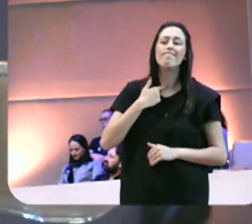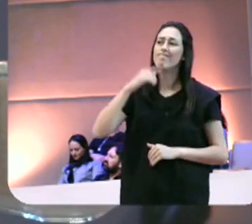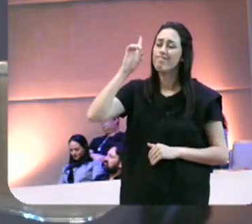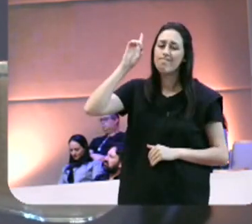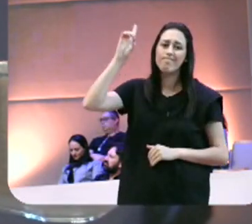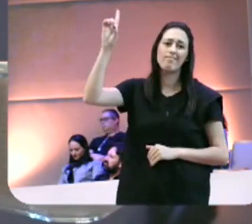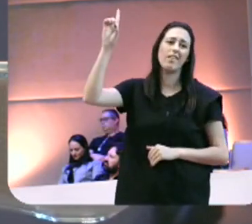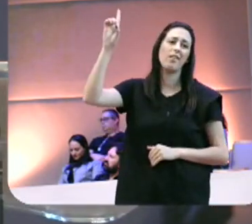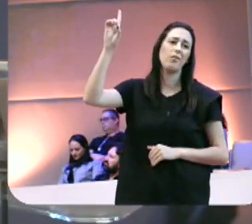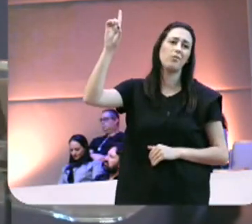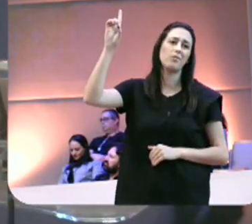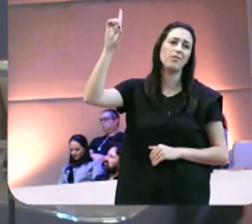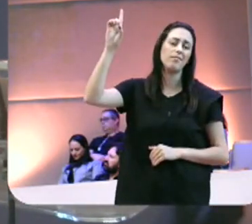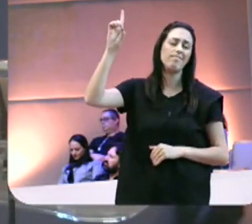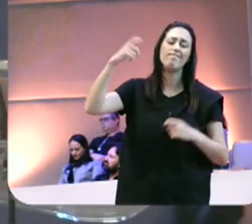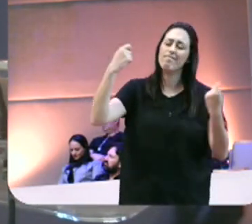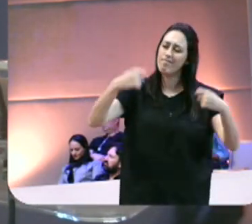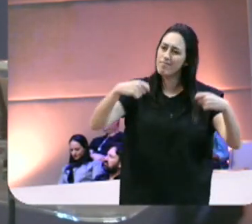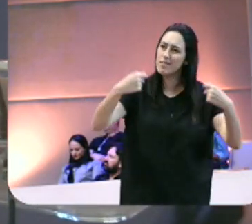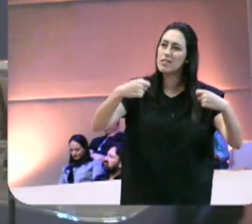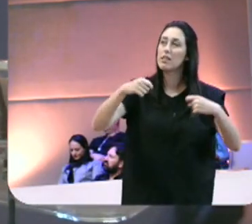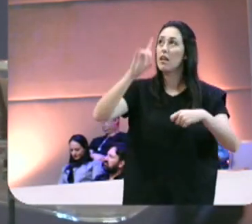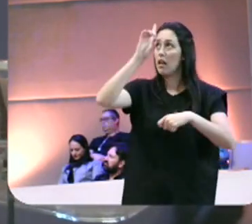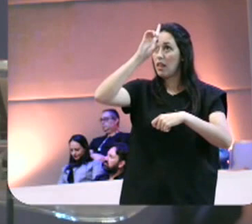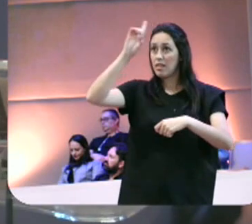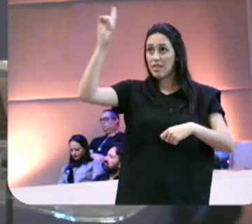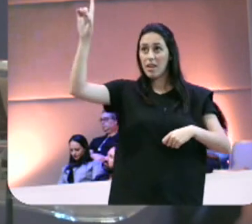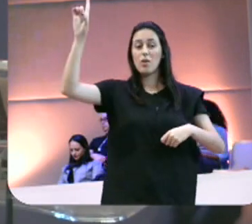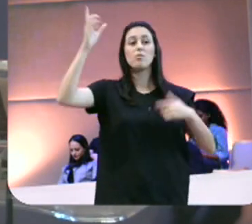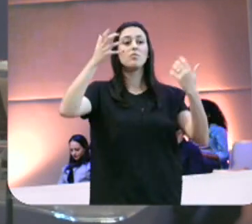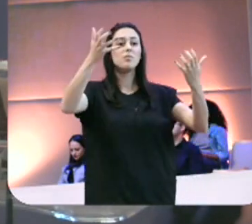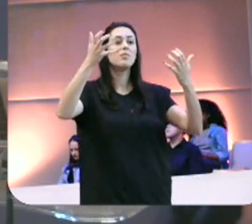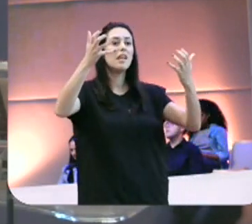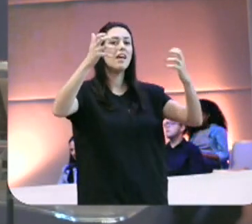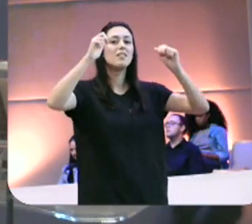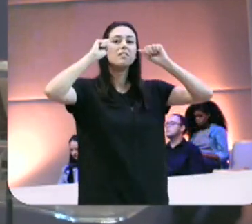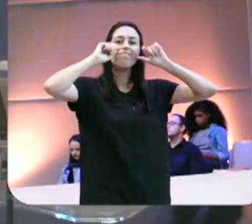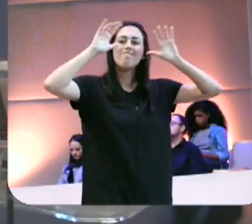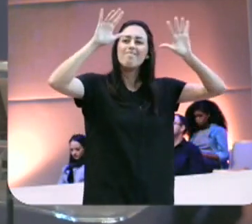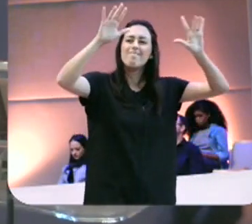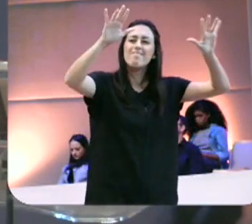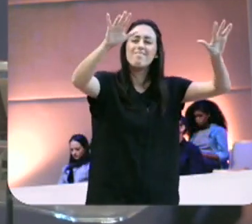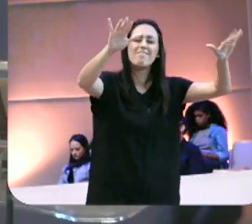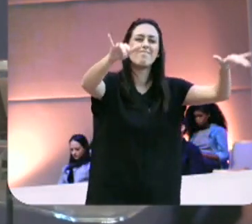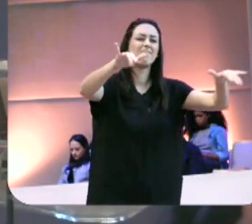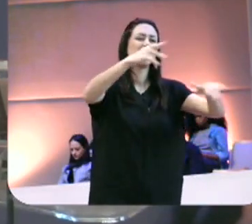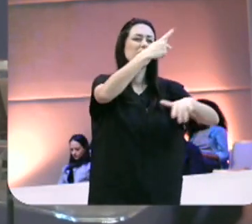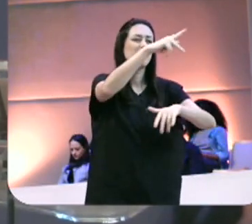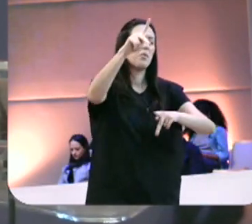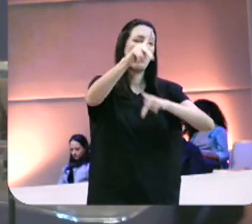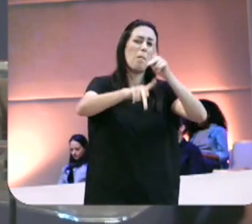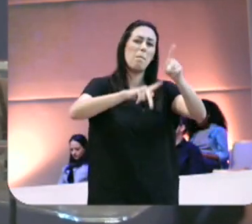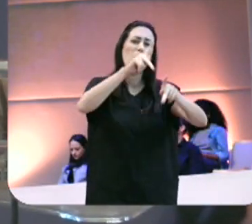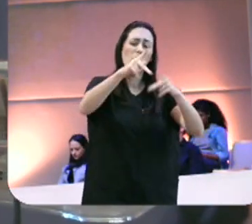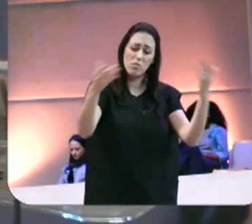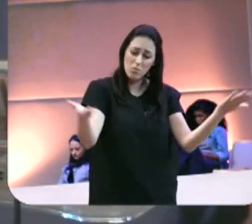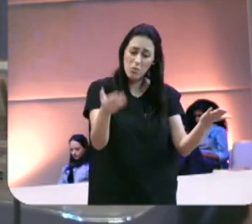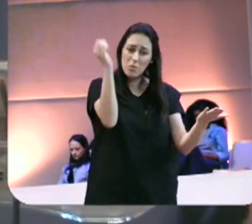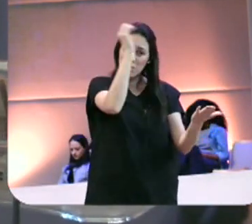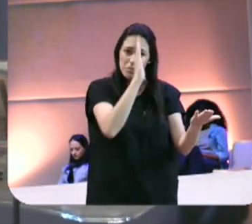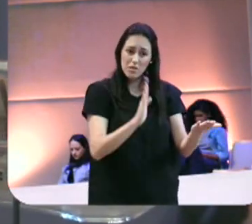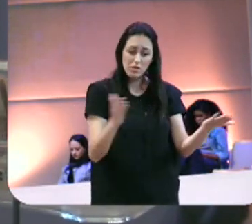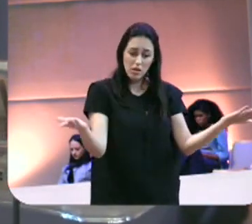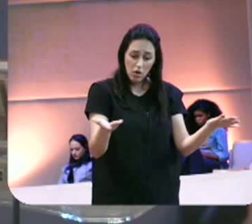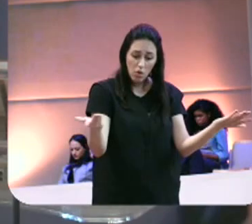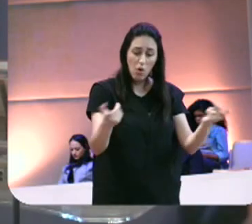Deus abre as janelas do céu e derrama algo novo sobre um povo. E isso está acontecendo sobre o Brasil nesse momento. Irmãos, é